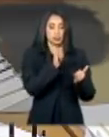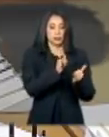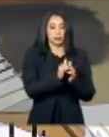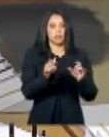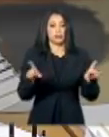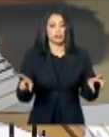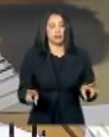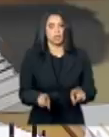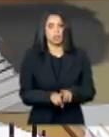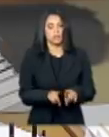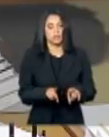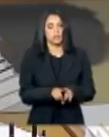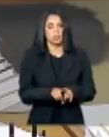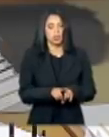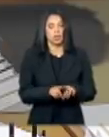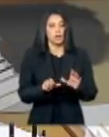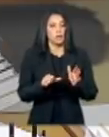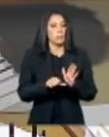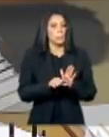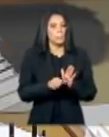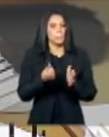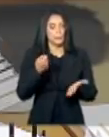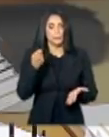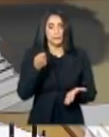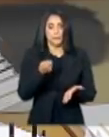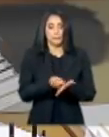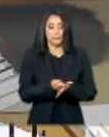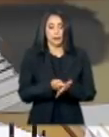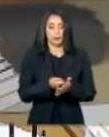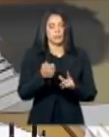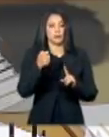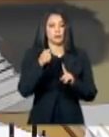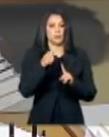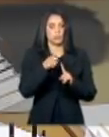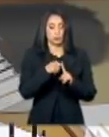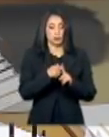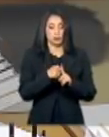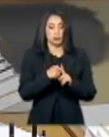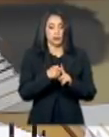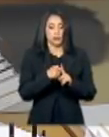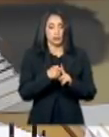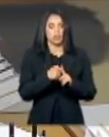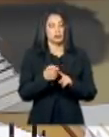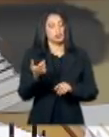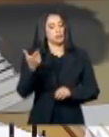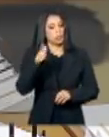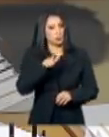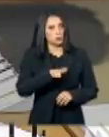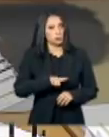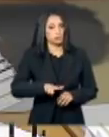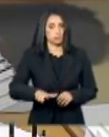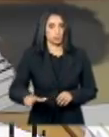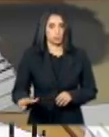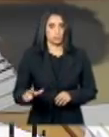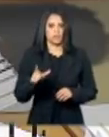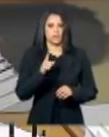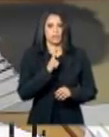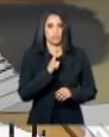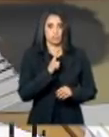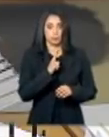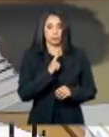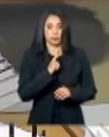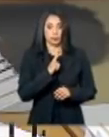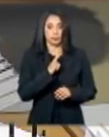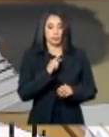primeiro pagamento da prestação mensal que é uma relação continuada ocorreram há mais